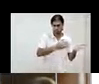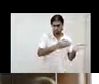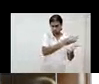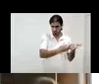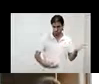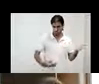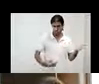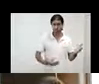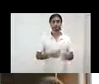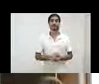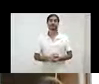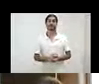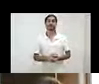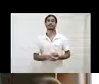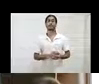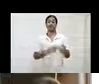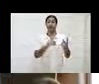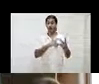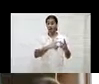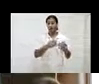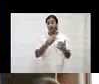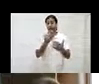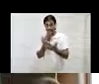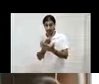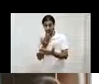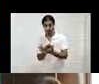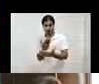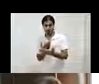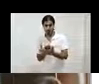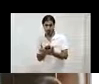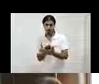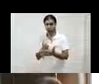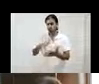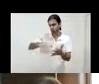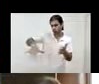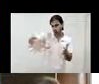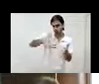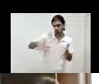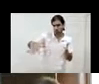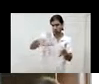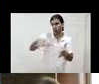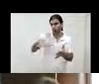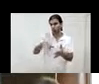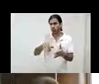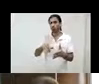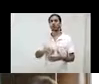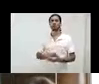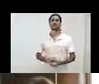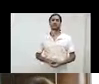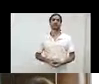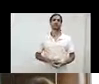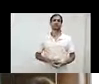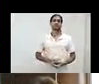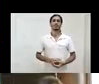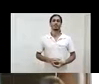ênfase no estudo do caso, que às vezes ele é compreendido de uma forma equivocada, e alguns autores problematizam isso, e a